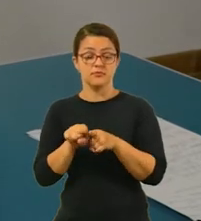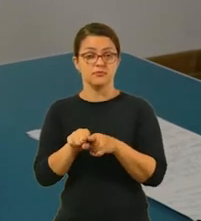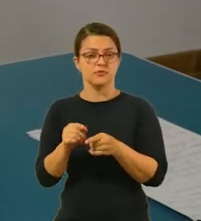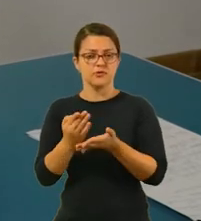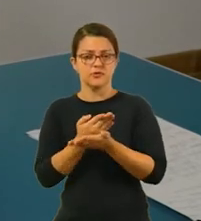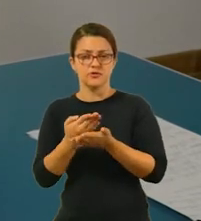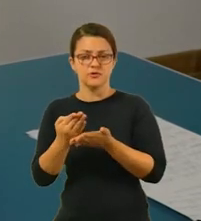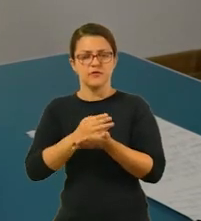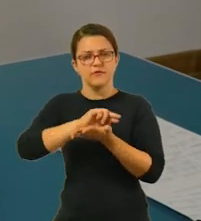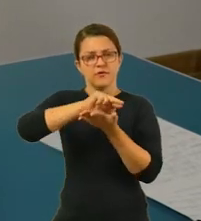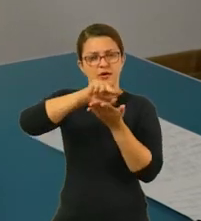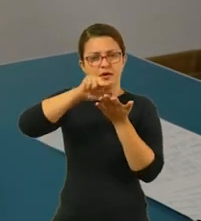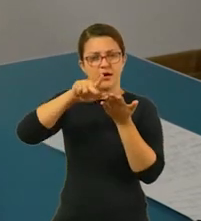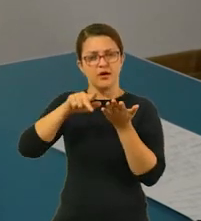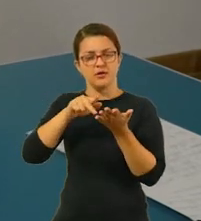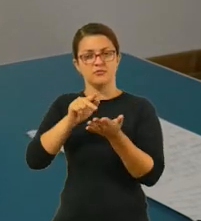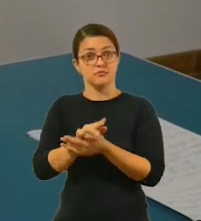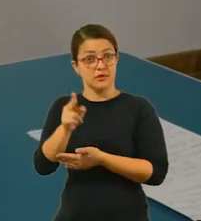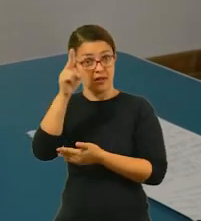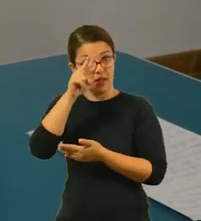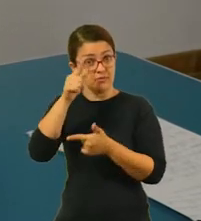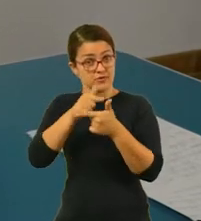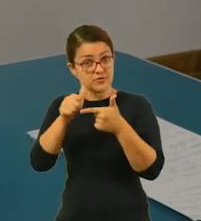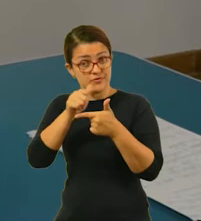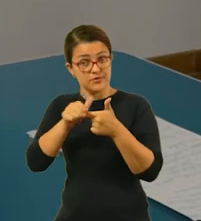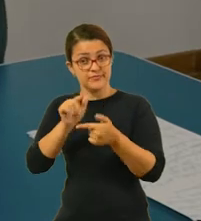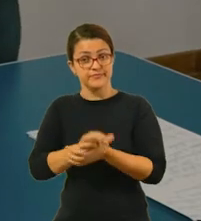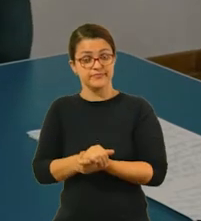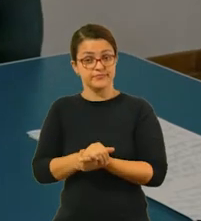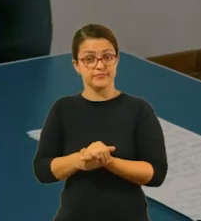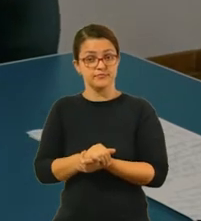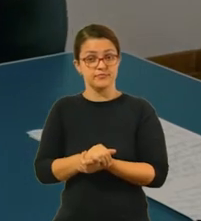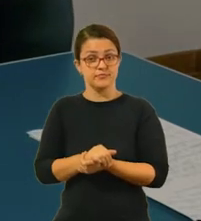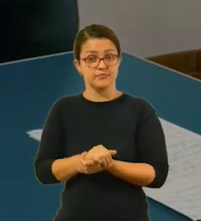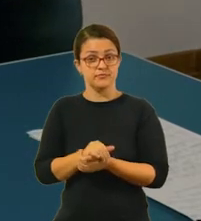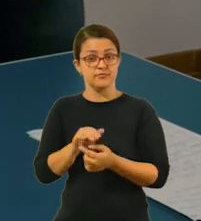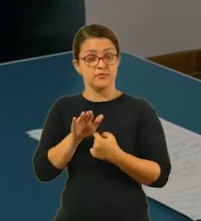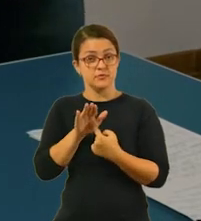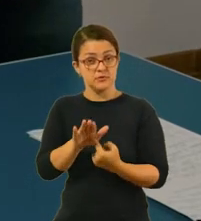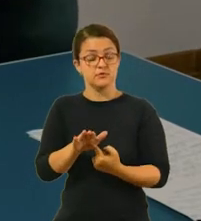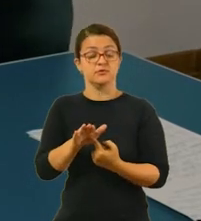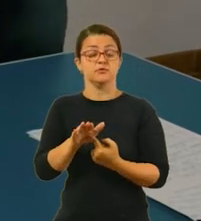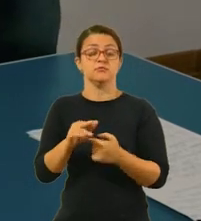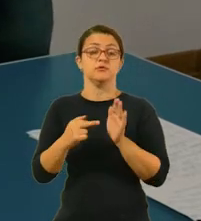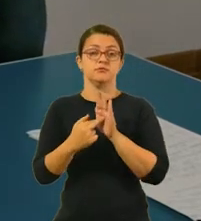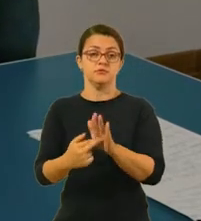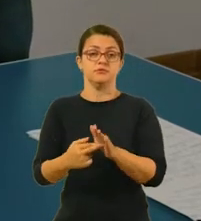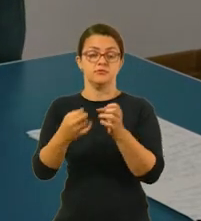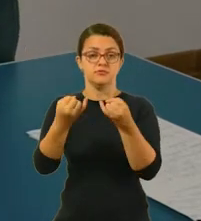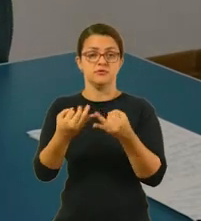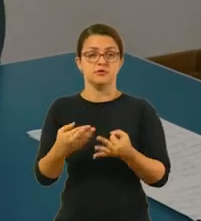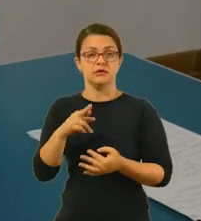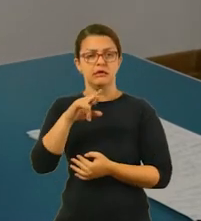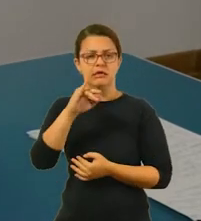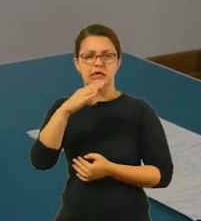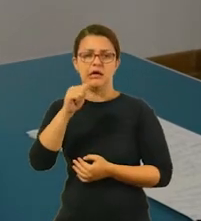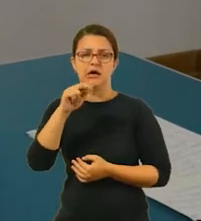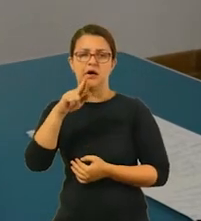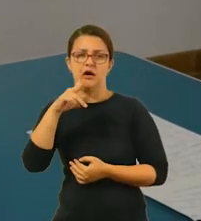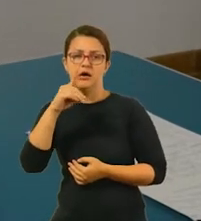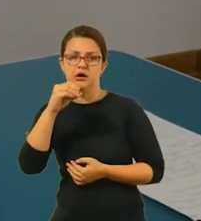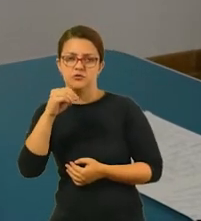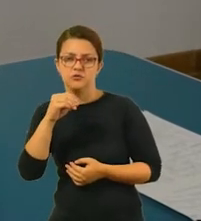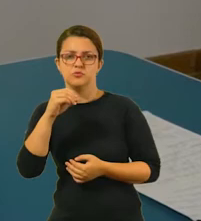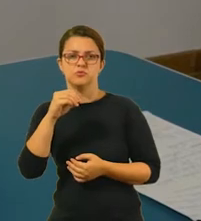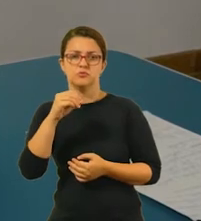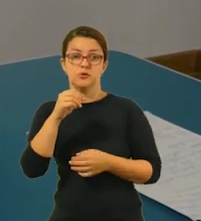várias maneiras. Todo mundo lembra da divisão? Então, eu trouxe aqui uma situação problema, tá? Para ilustrar, para explicar para vocês. Então, Ricardo